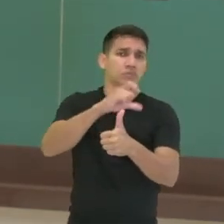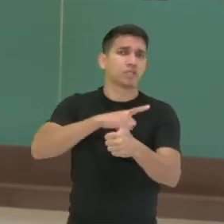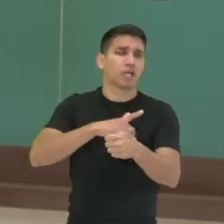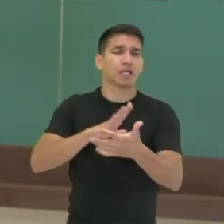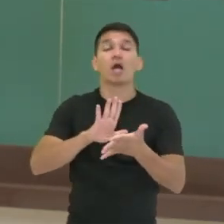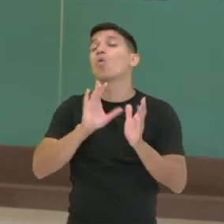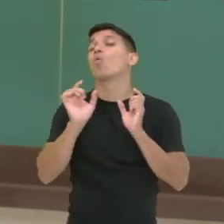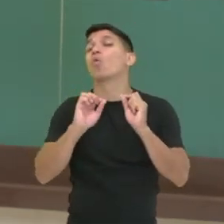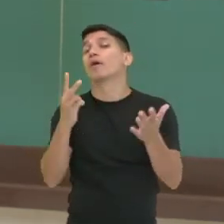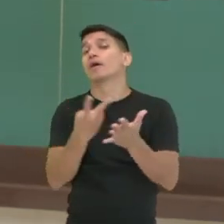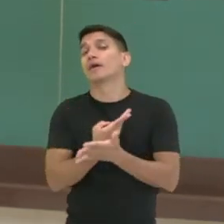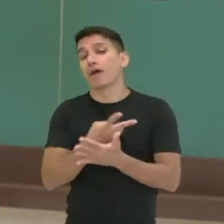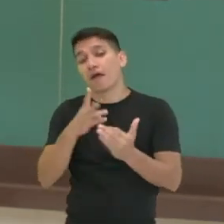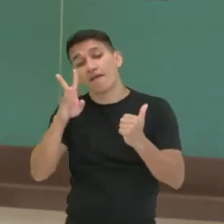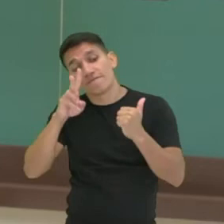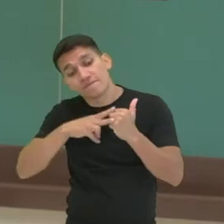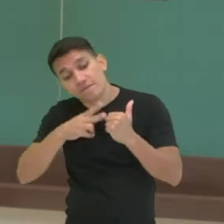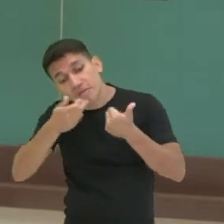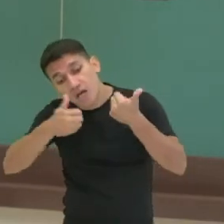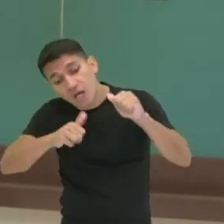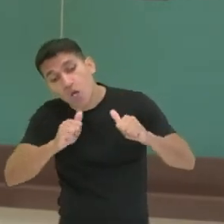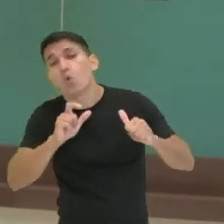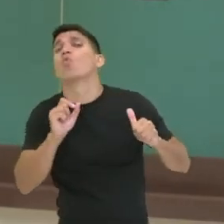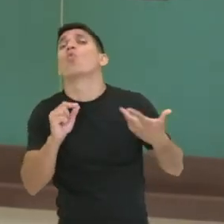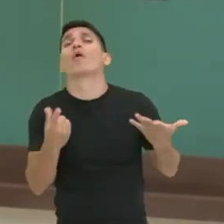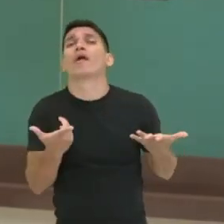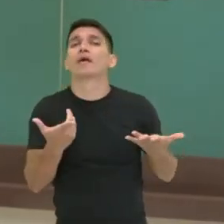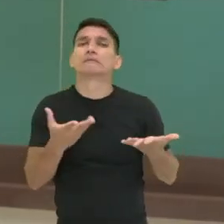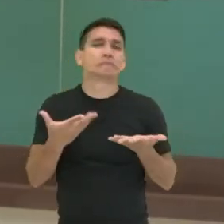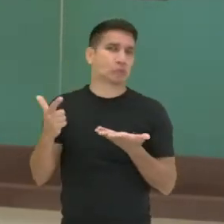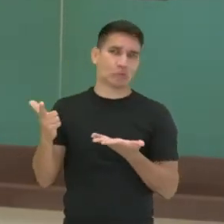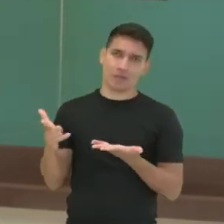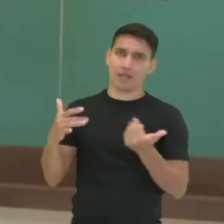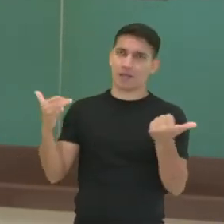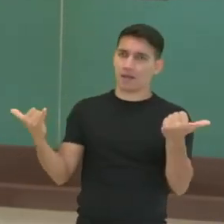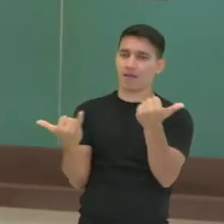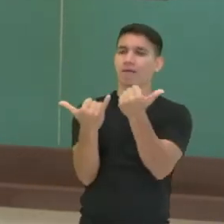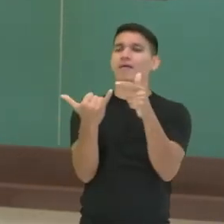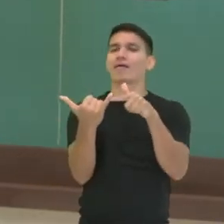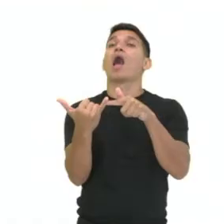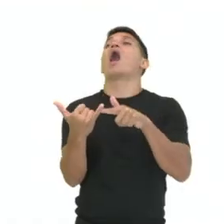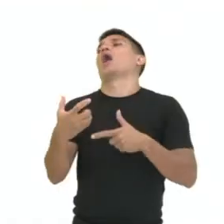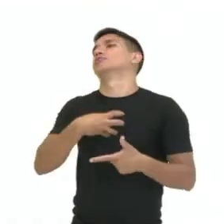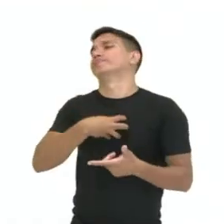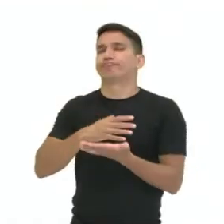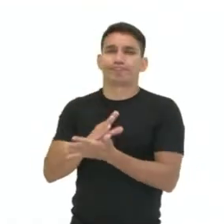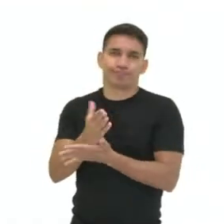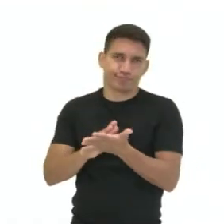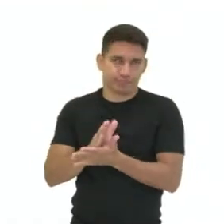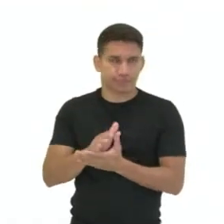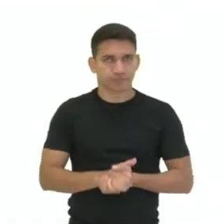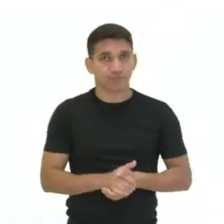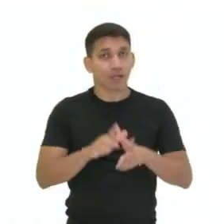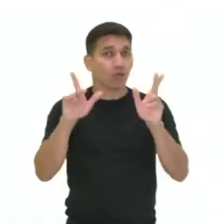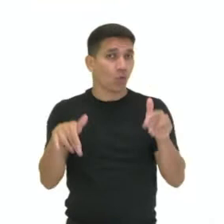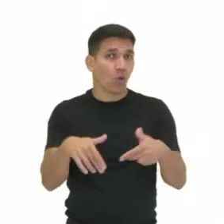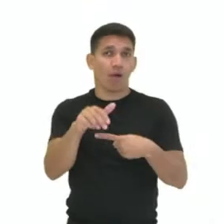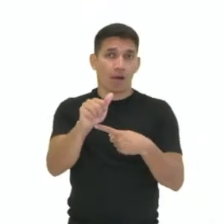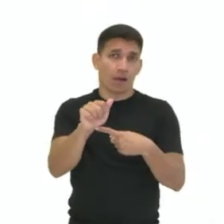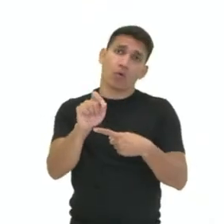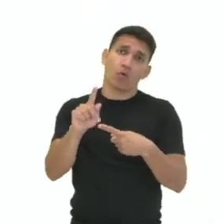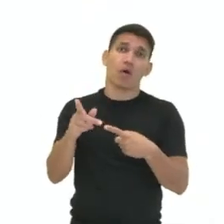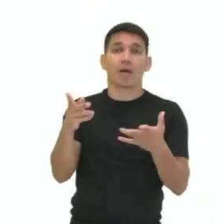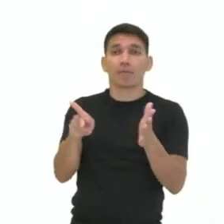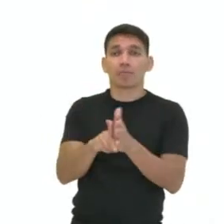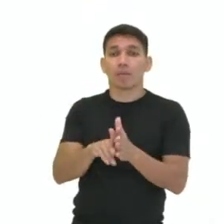o quê? Aí não tem. Aí falta. Então, que estava aflito. Da mesma maneira que a letra A, a primeira oração